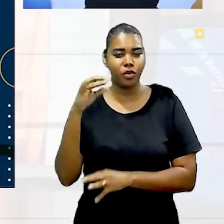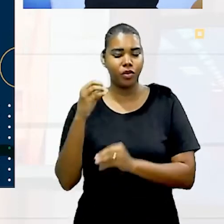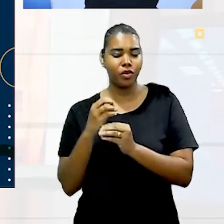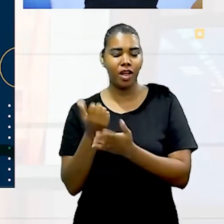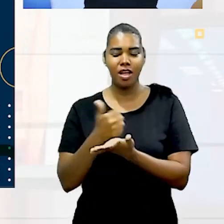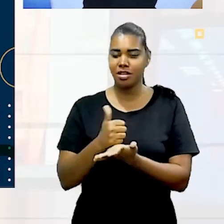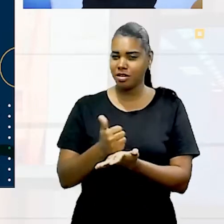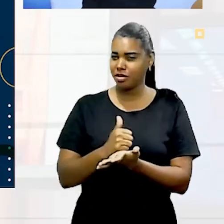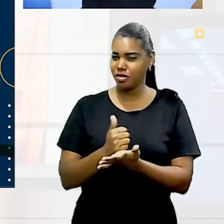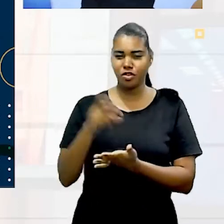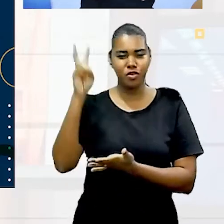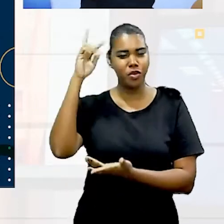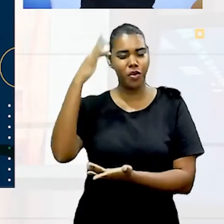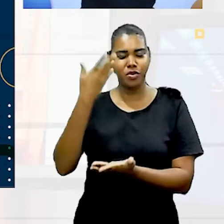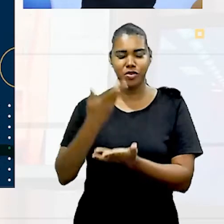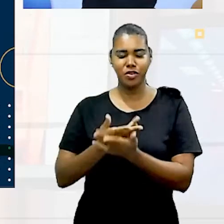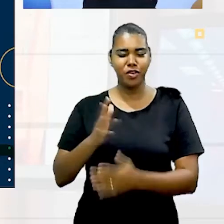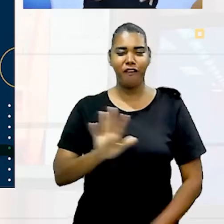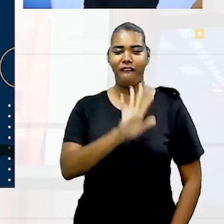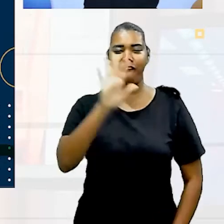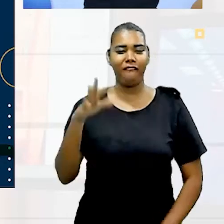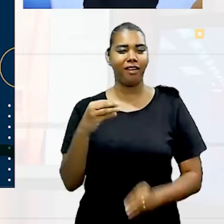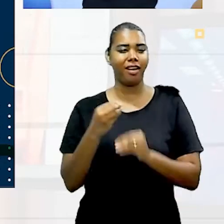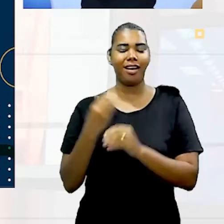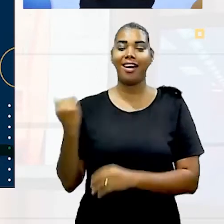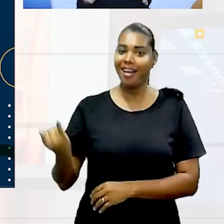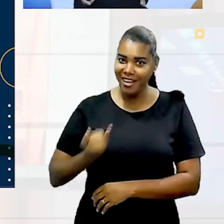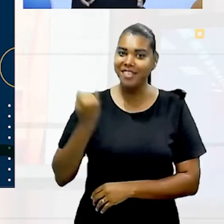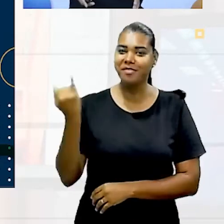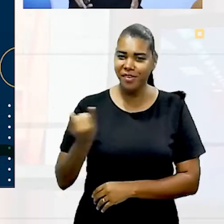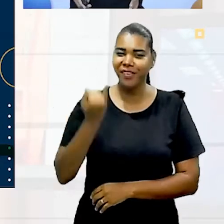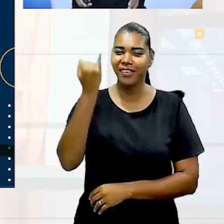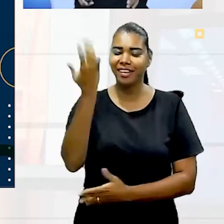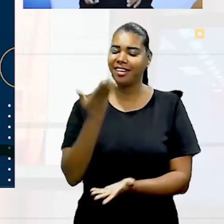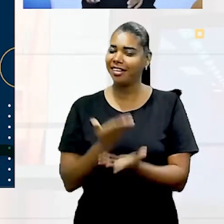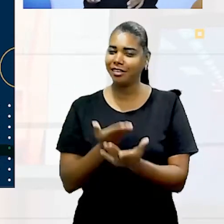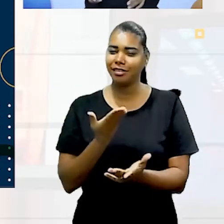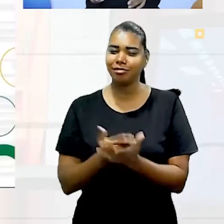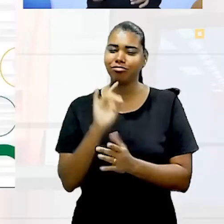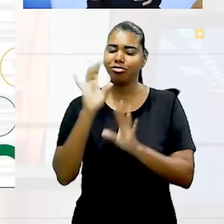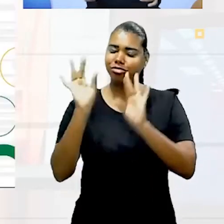e histórias em geral, eu acho importante ter uma aula só para ela.